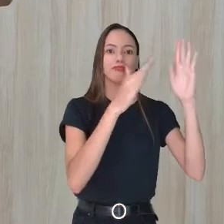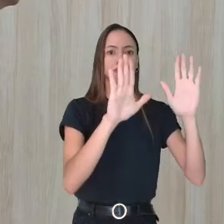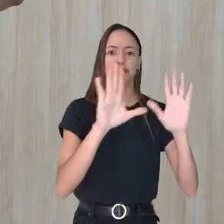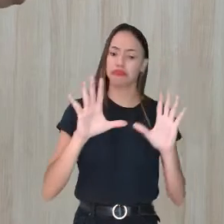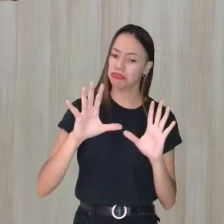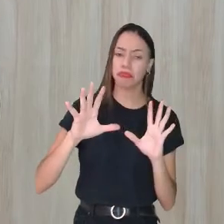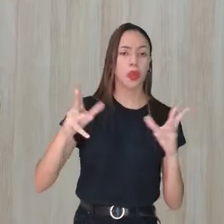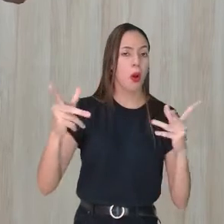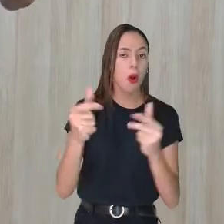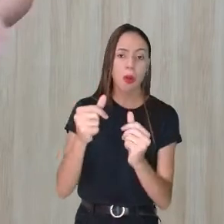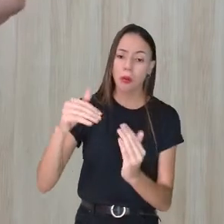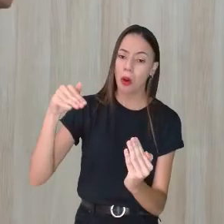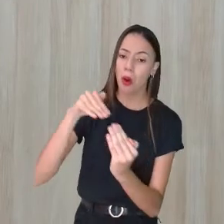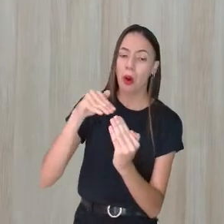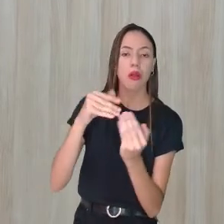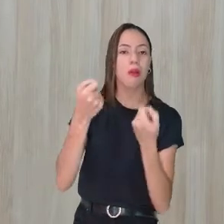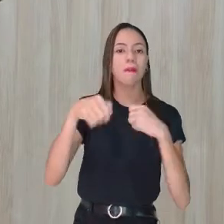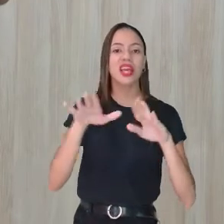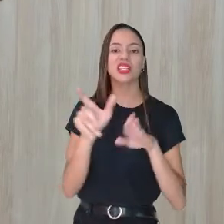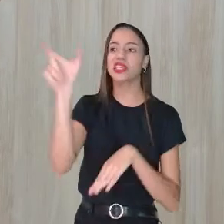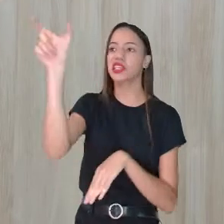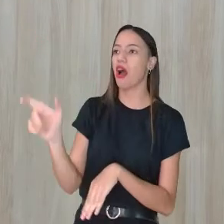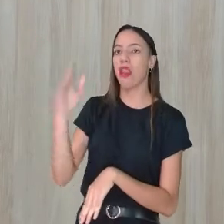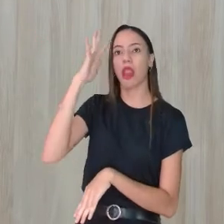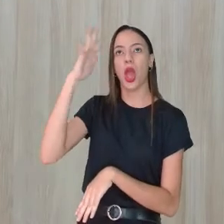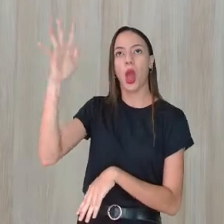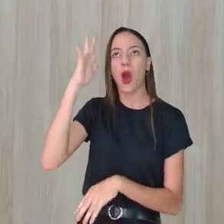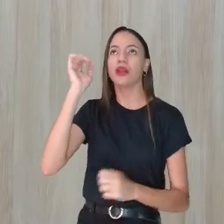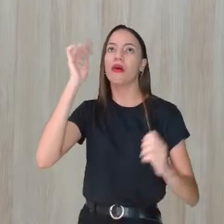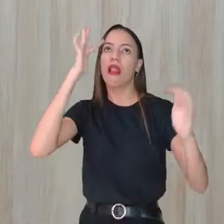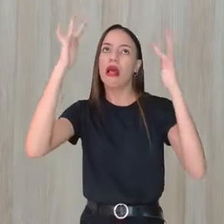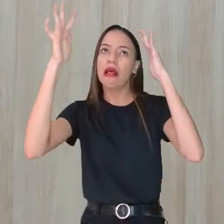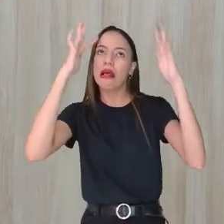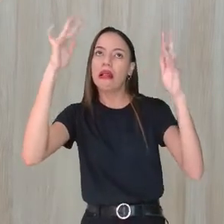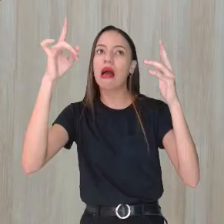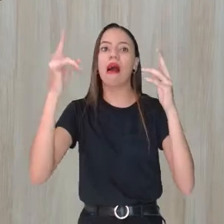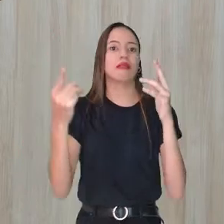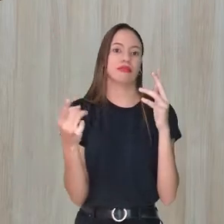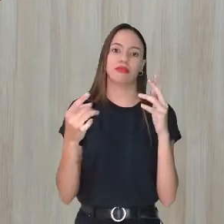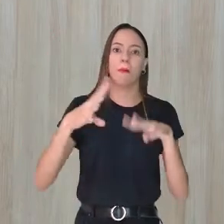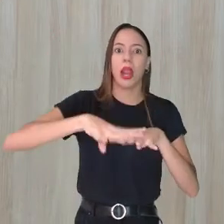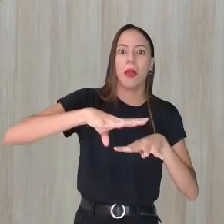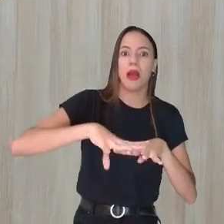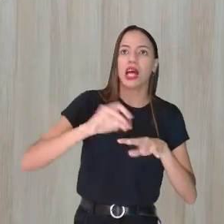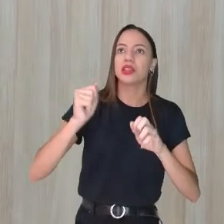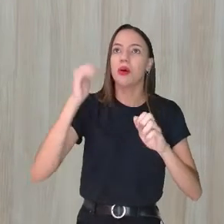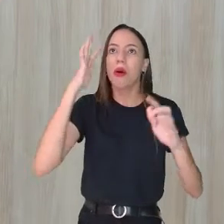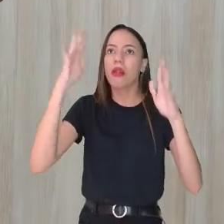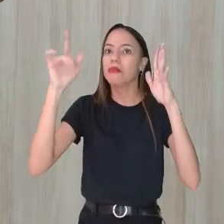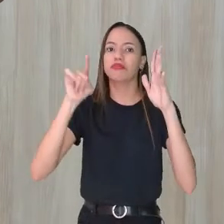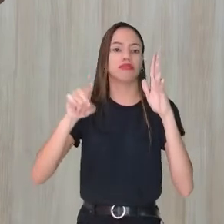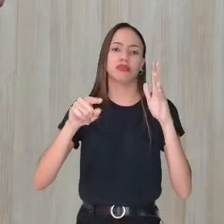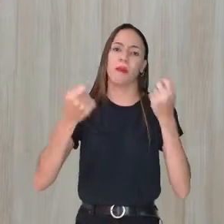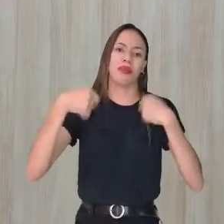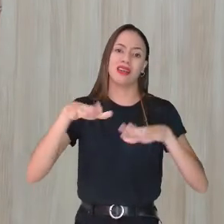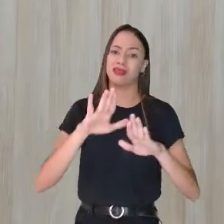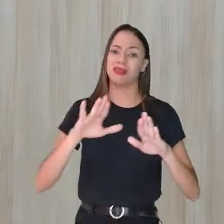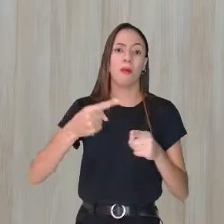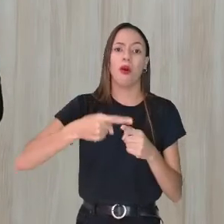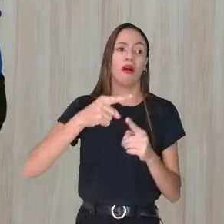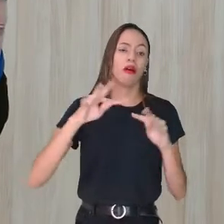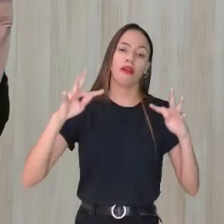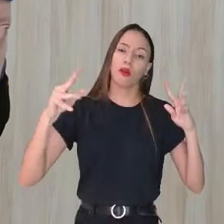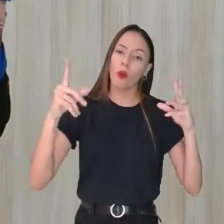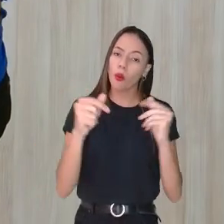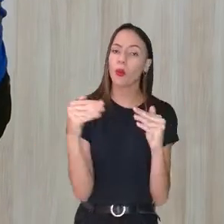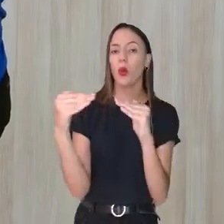de teóricos, não é, matemáticos, filósofos, sociólogos para afirmar isso. Isso todo mundo já sabe. Vamos